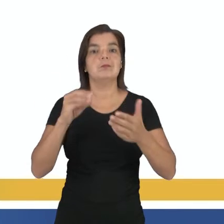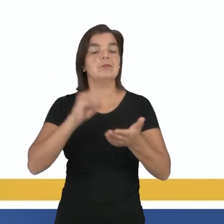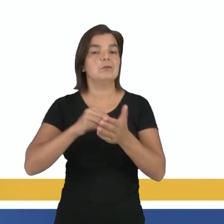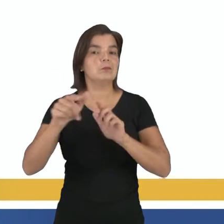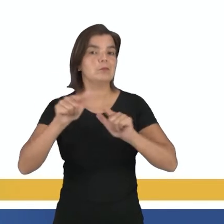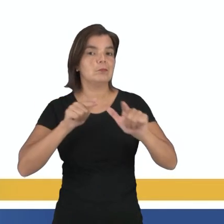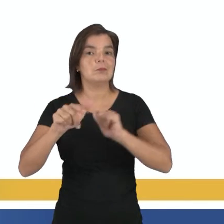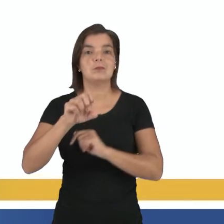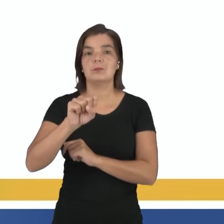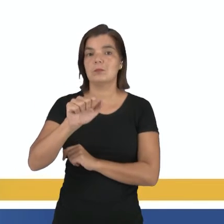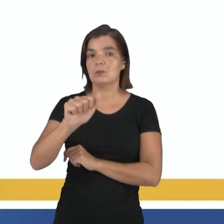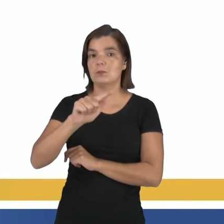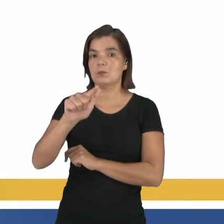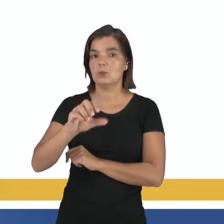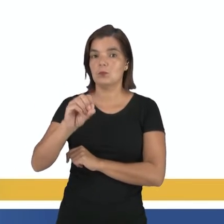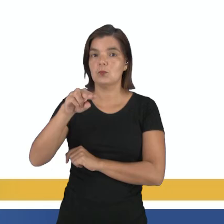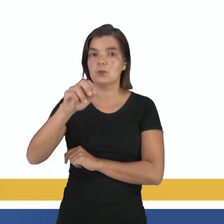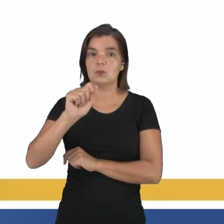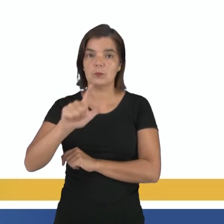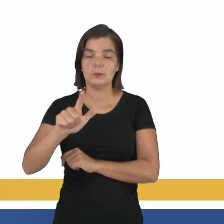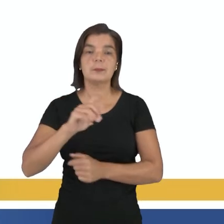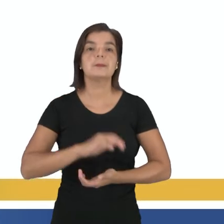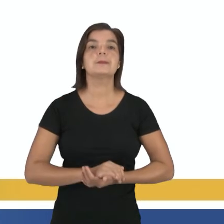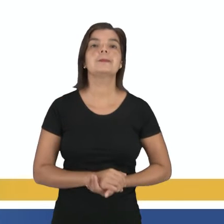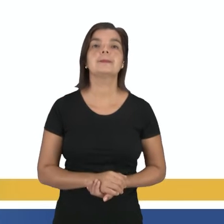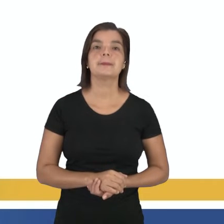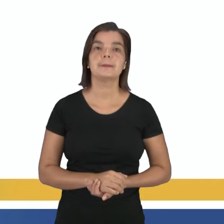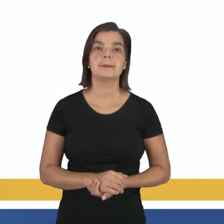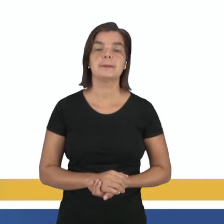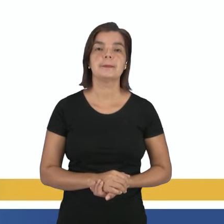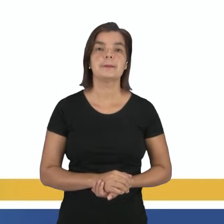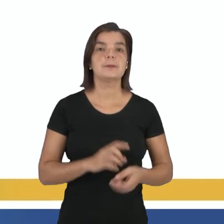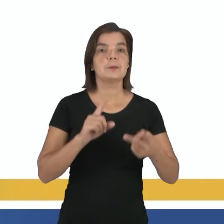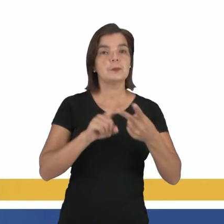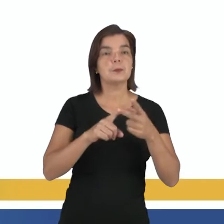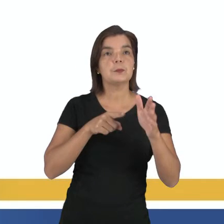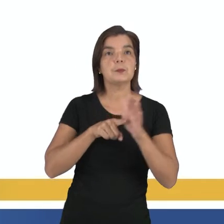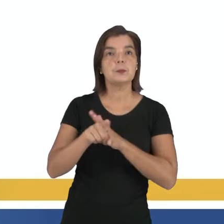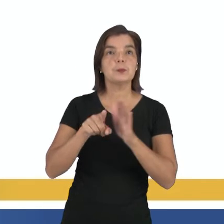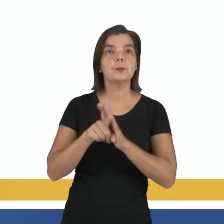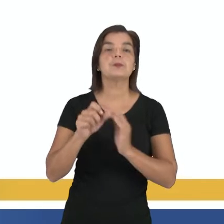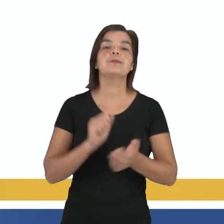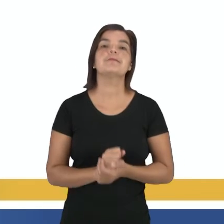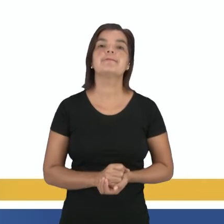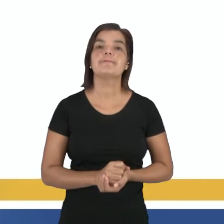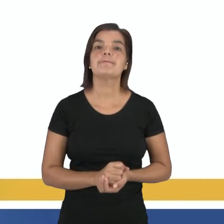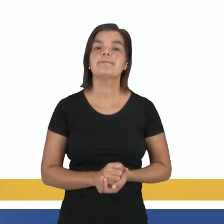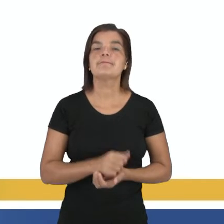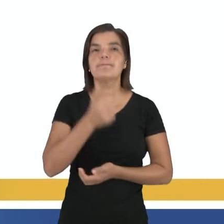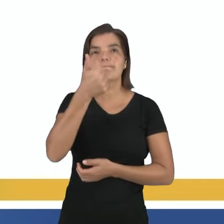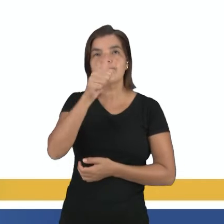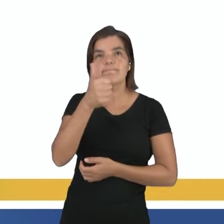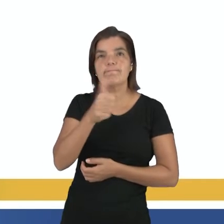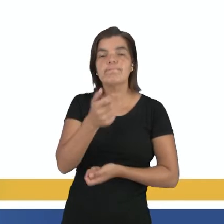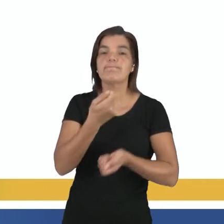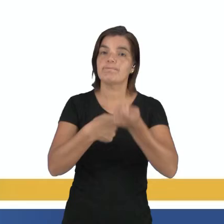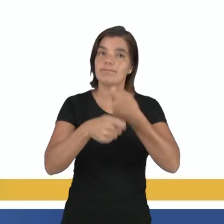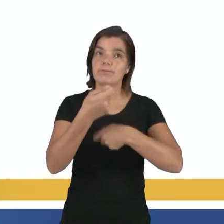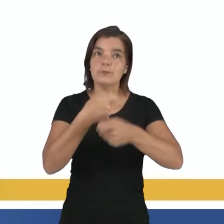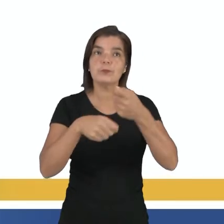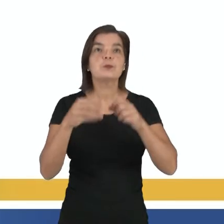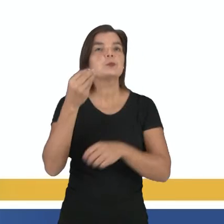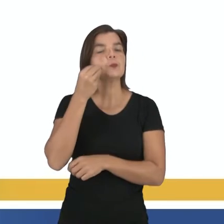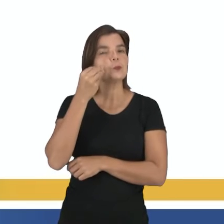desemprego sazonal, tá? Quando eles são dispensados. Questão número 2. Em se tratando de análises econômicas